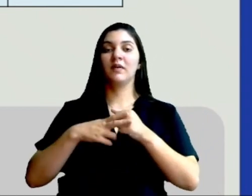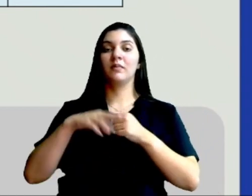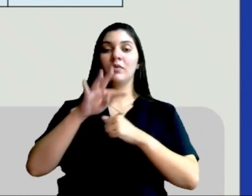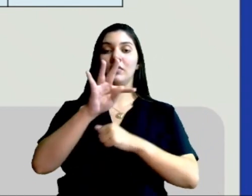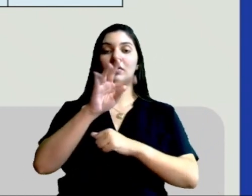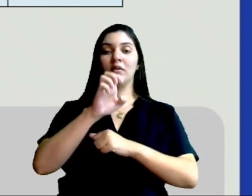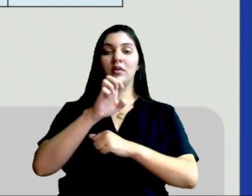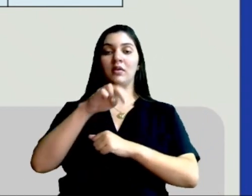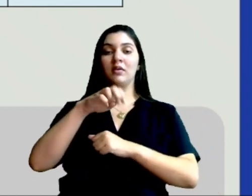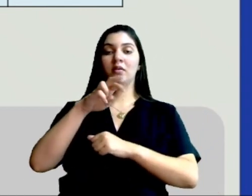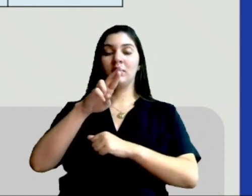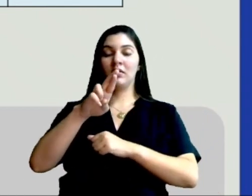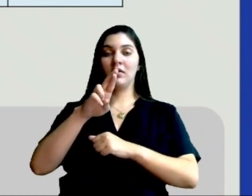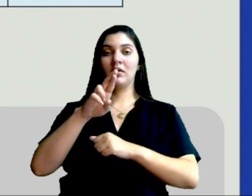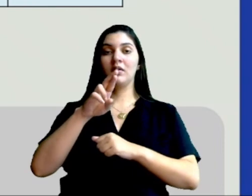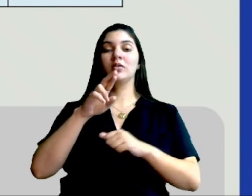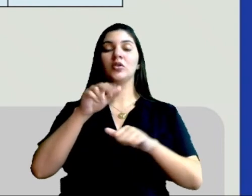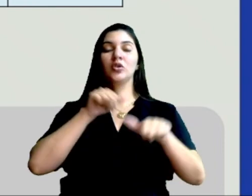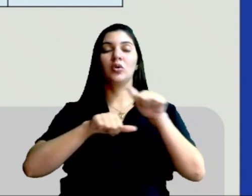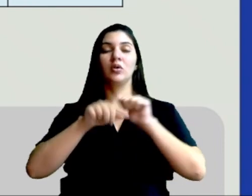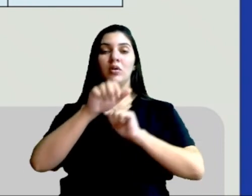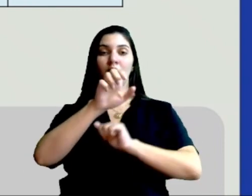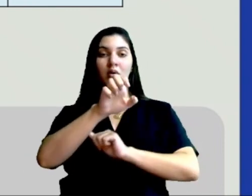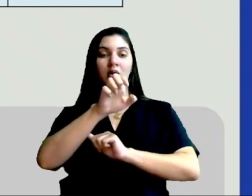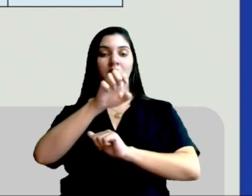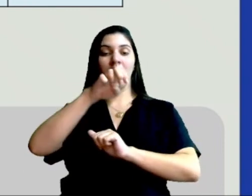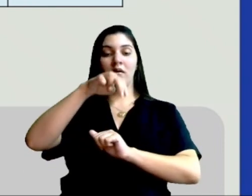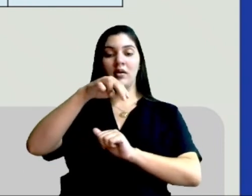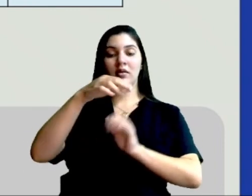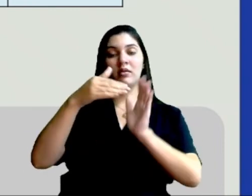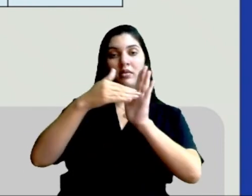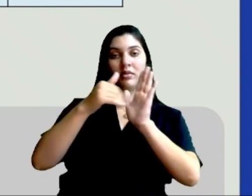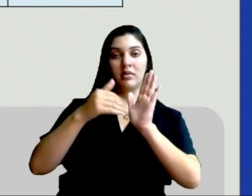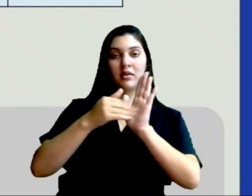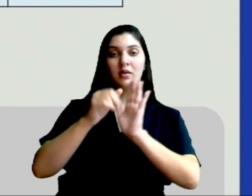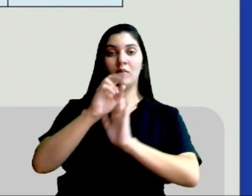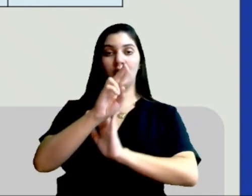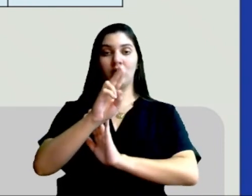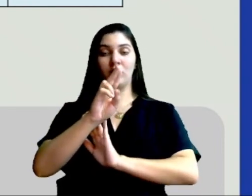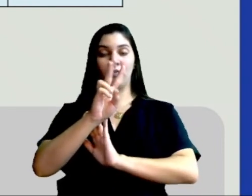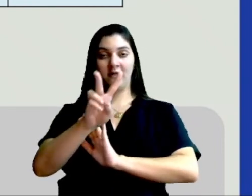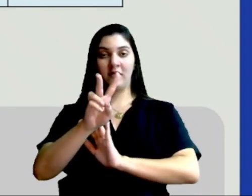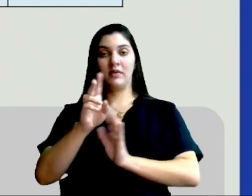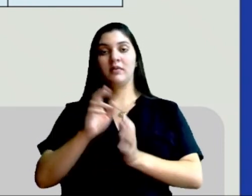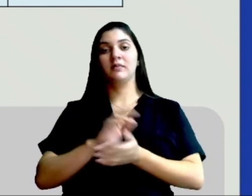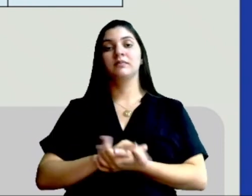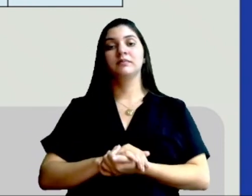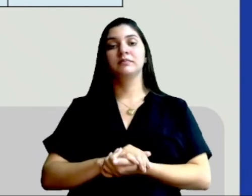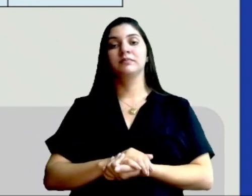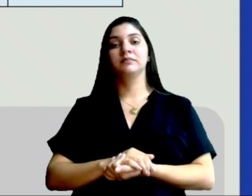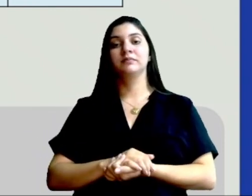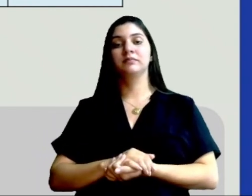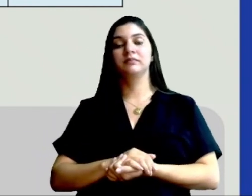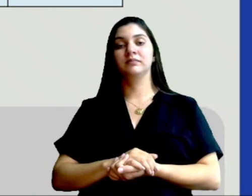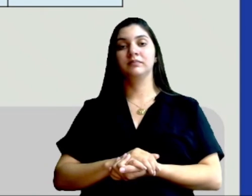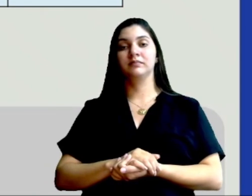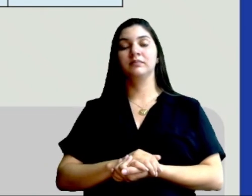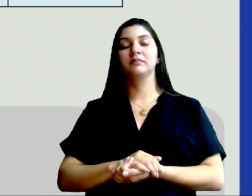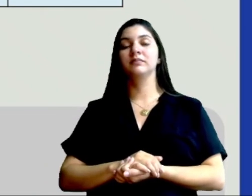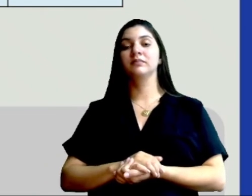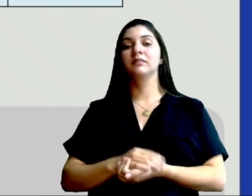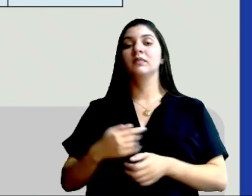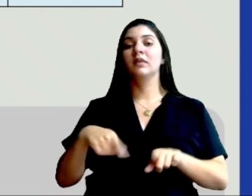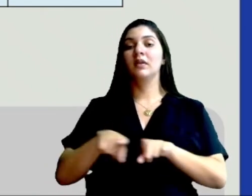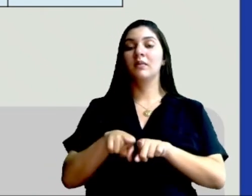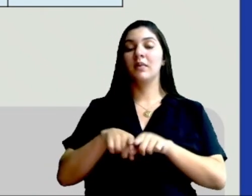gente troca o EN da raiz por o V. Yo tuviera, tú tuvieras, certo? E